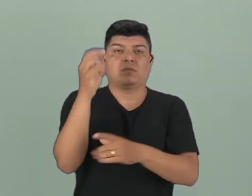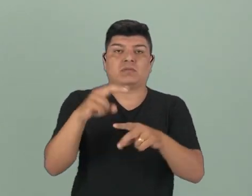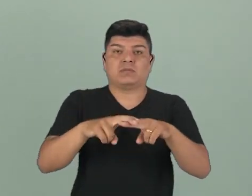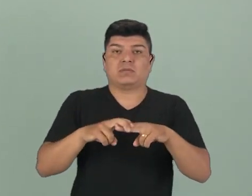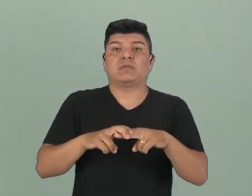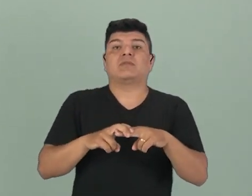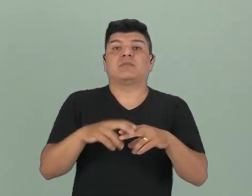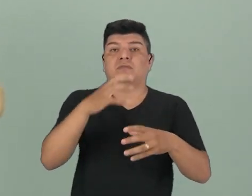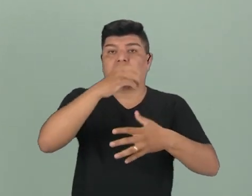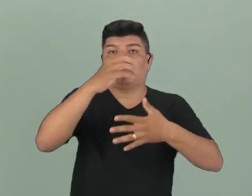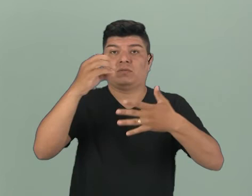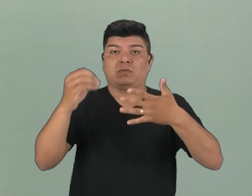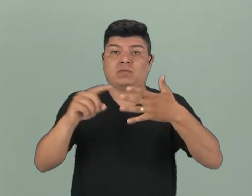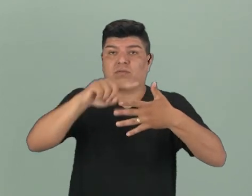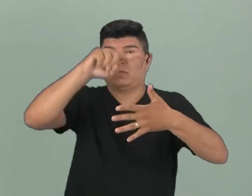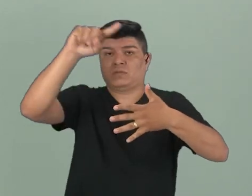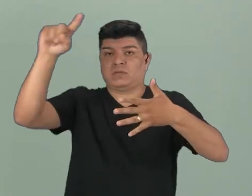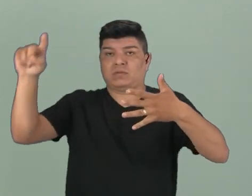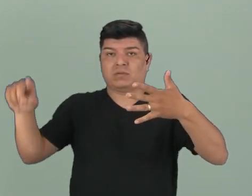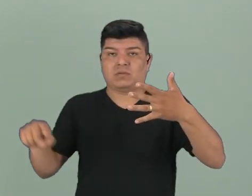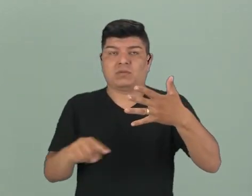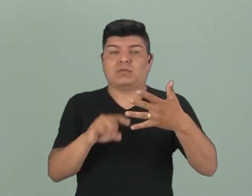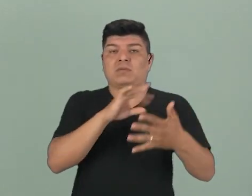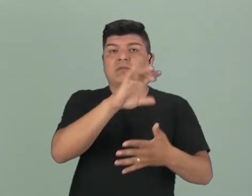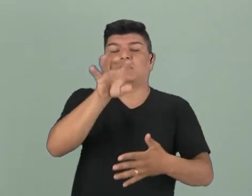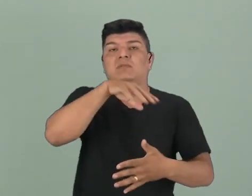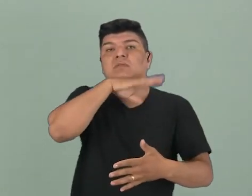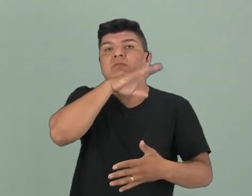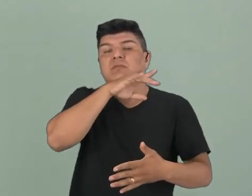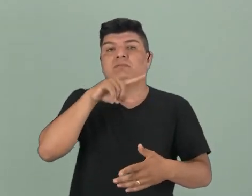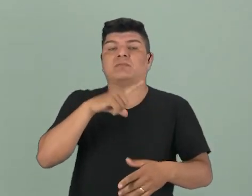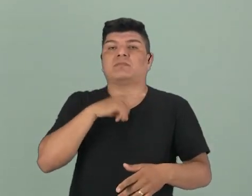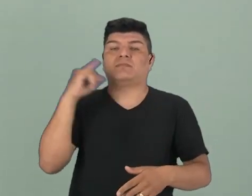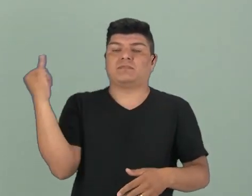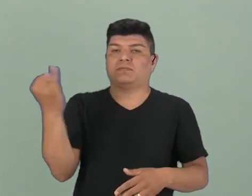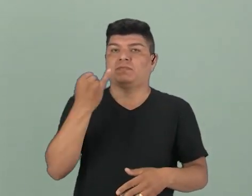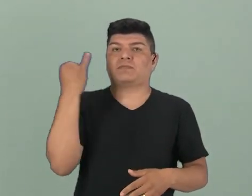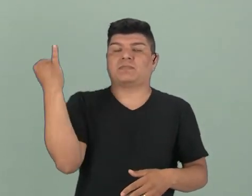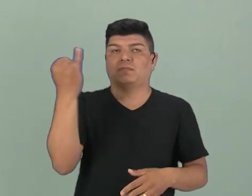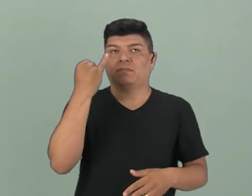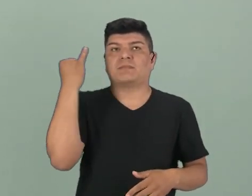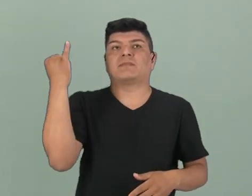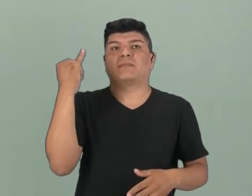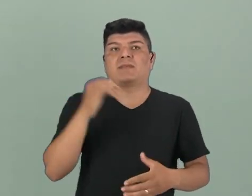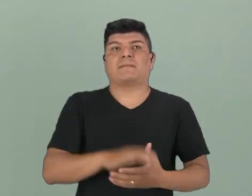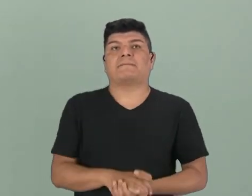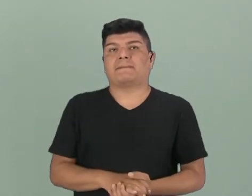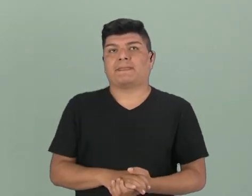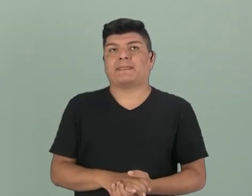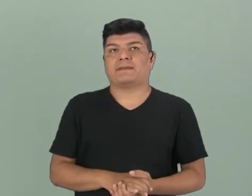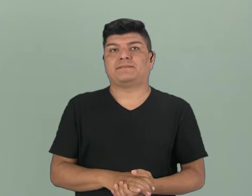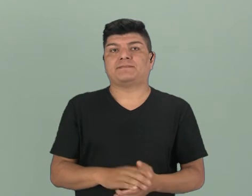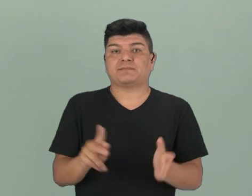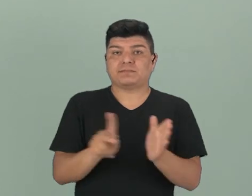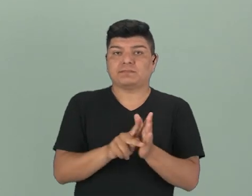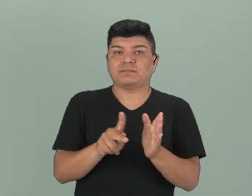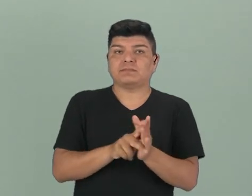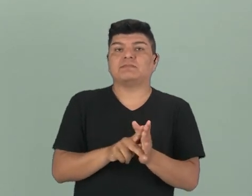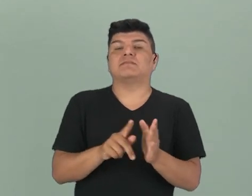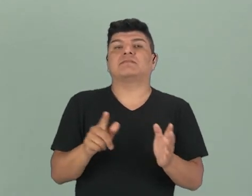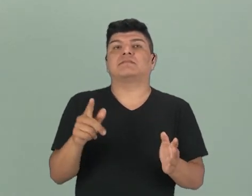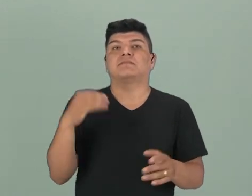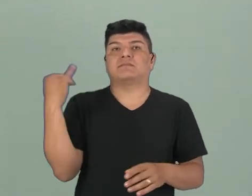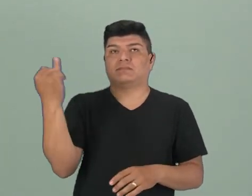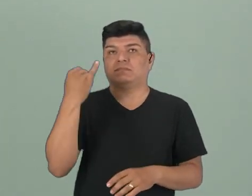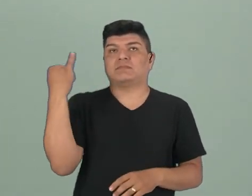cadeia alimentar é um ciclo, que cada animal tem a sua importância, né? Tem o seu papel importante aí. Então,